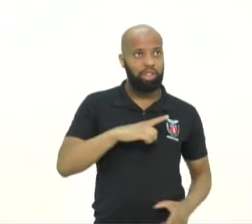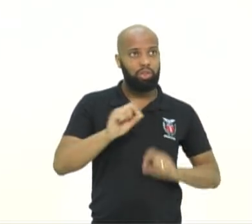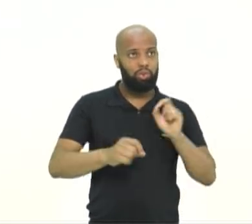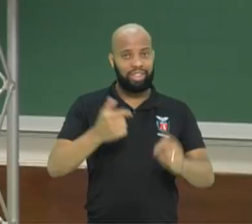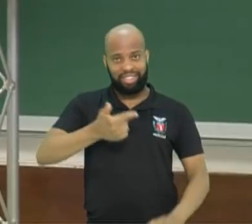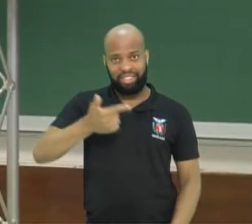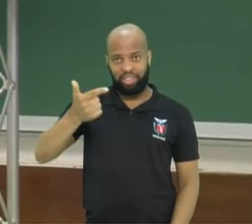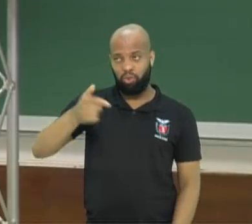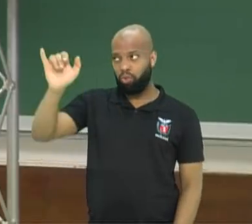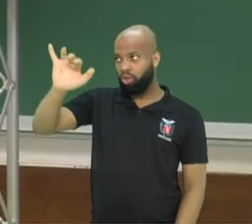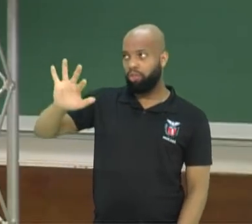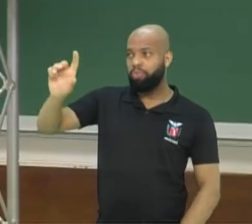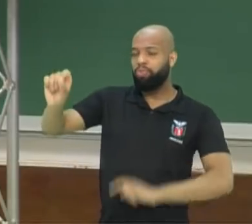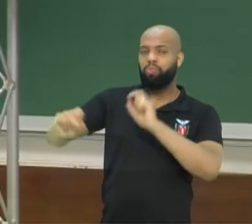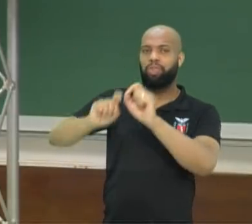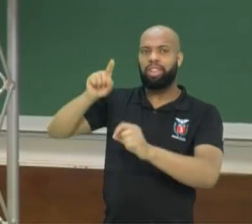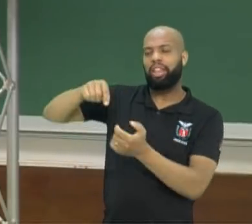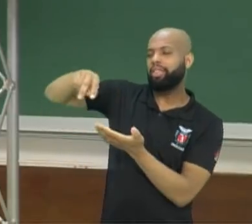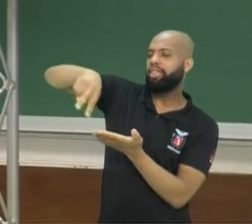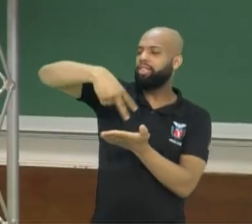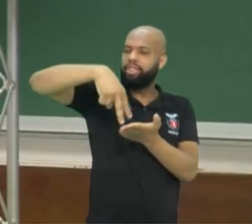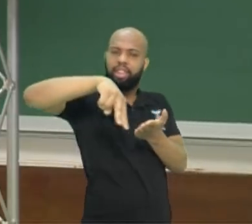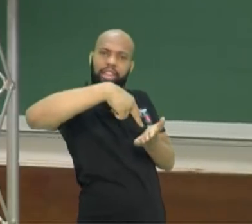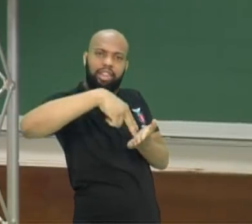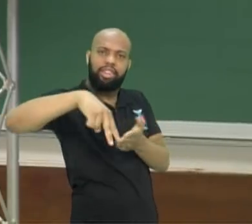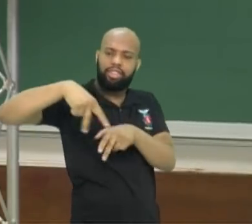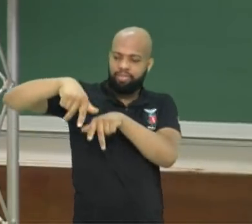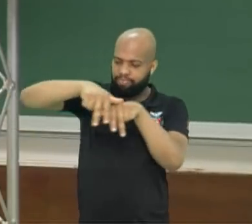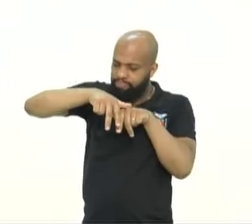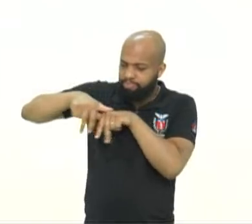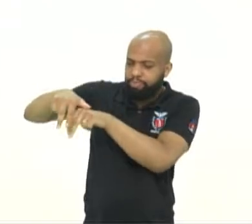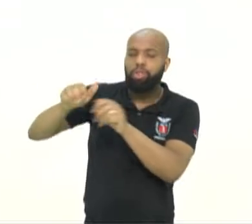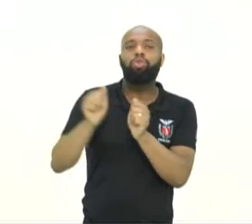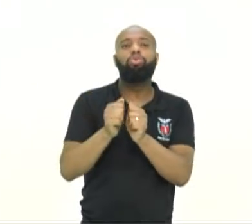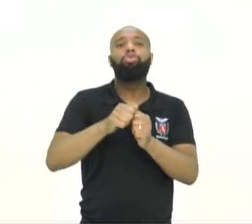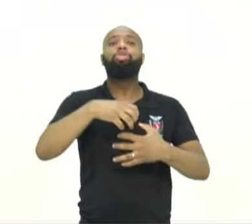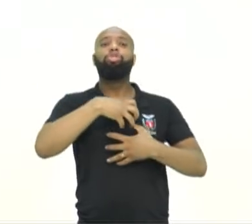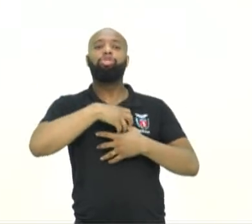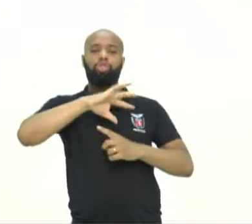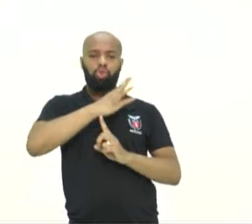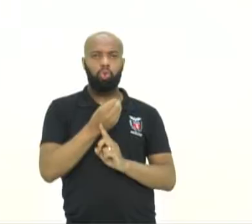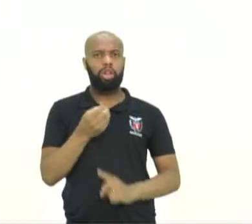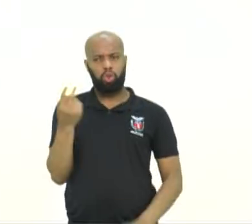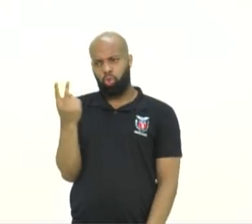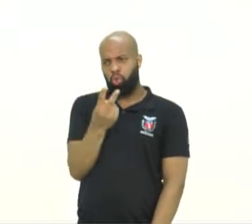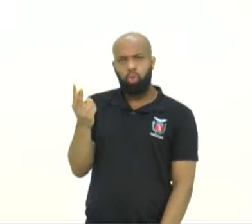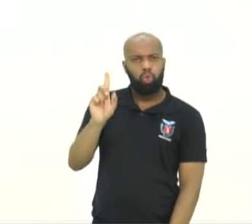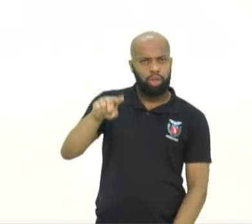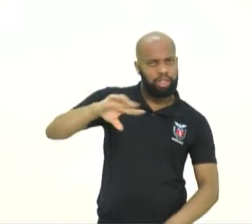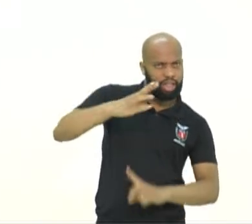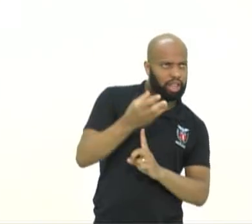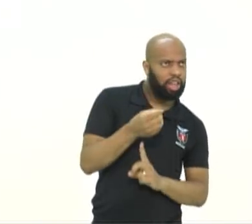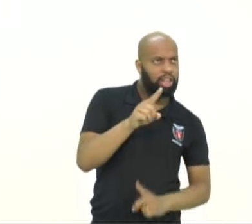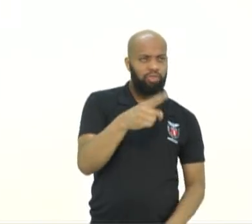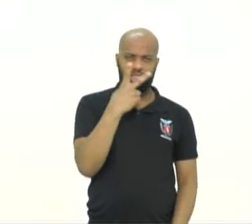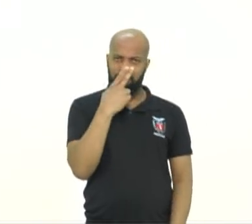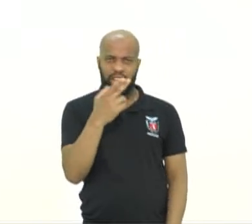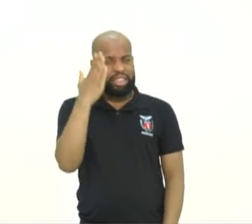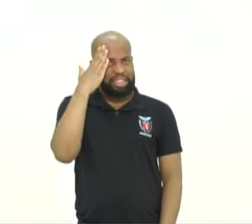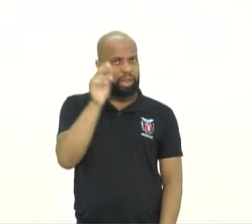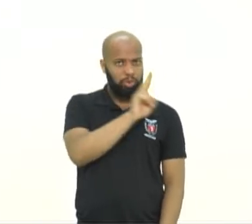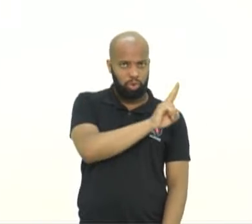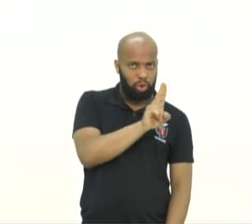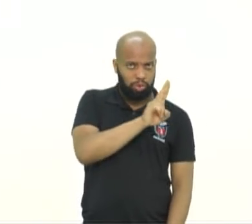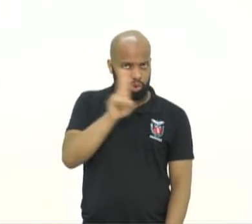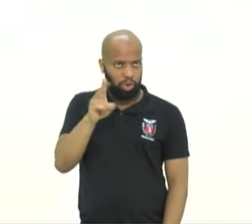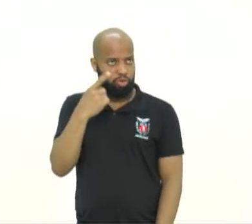duas pessoas dançando, fazendo uma apresentação. Que formas de arte? Isso é arte? O que você acha? Você sabe o nome dessas